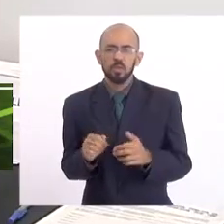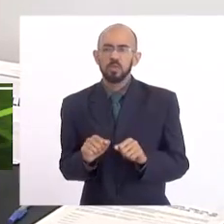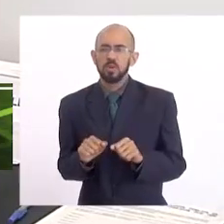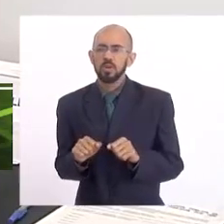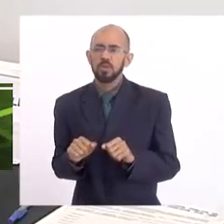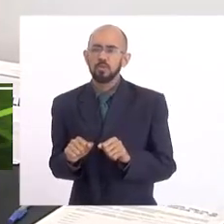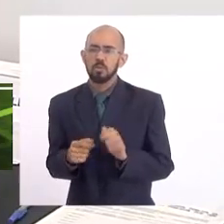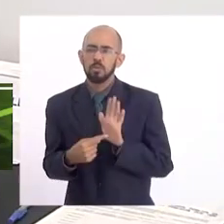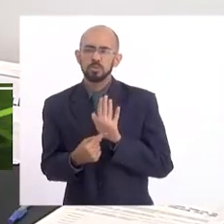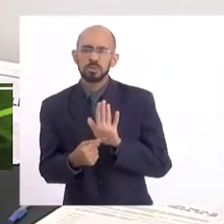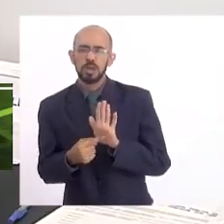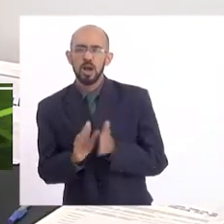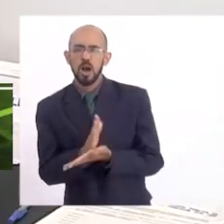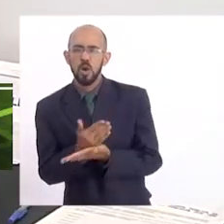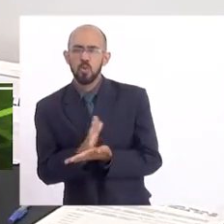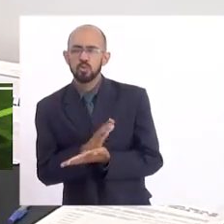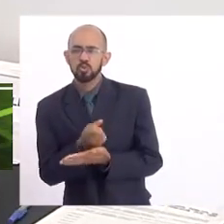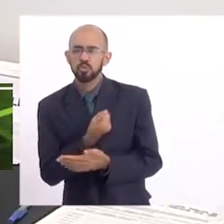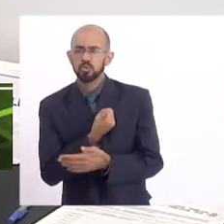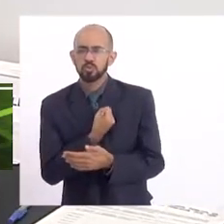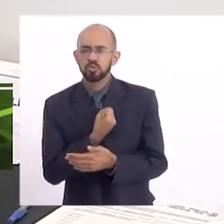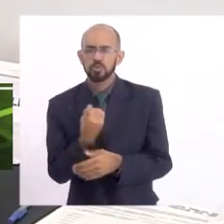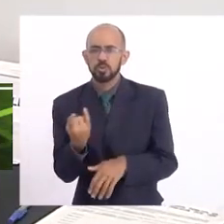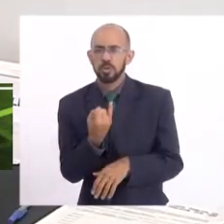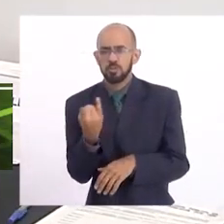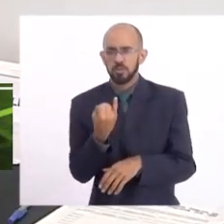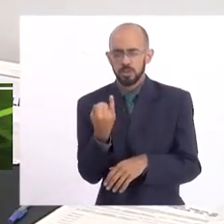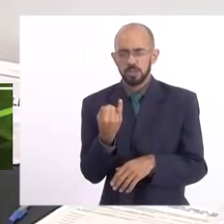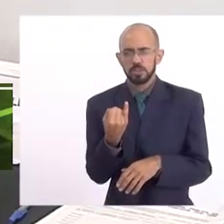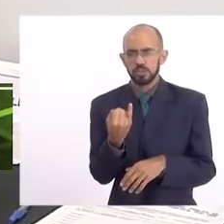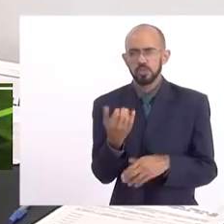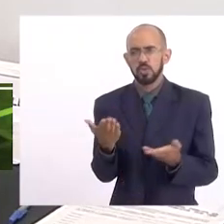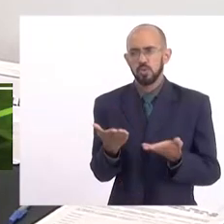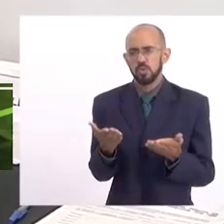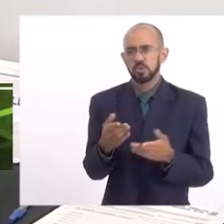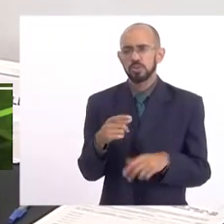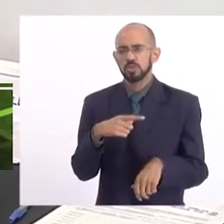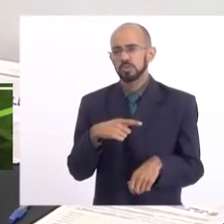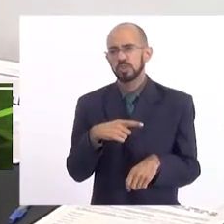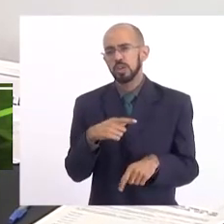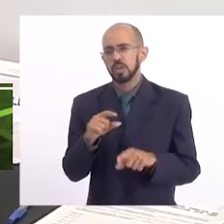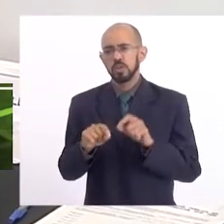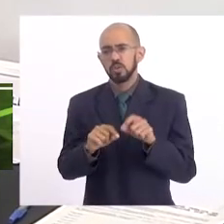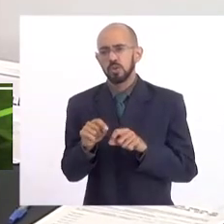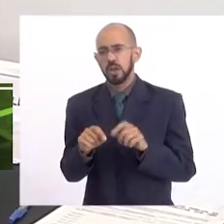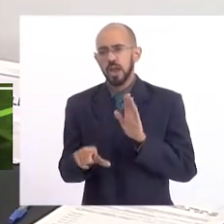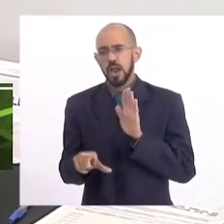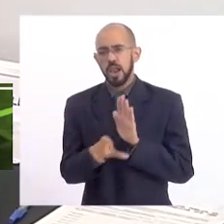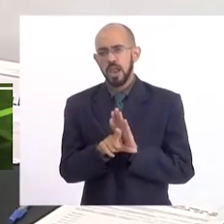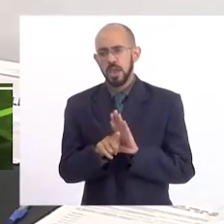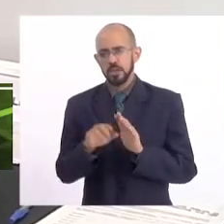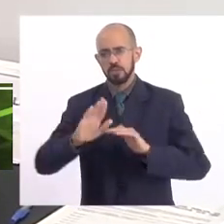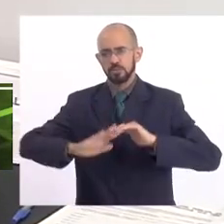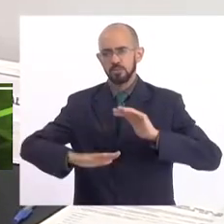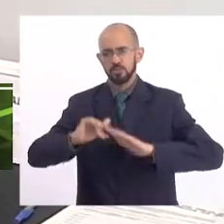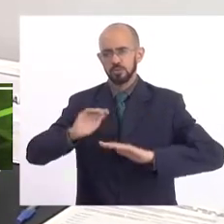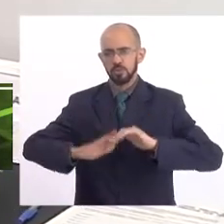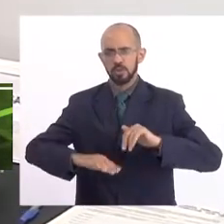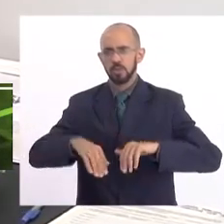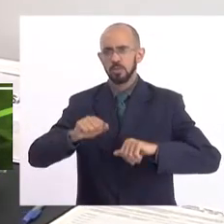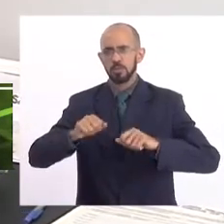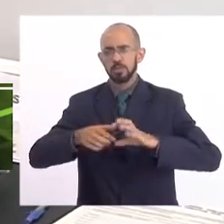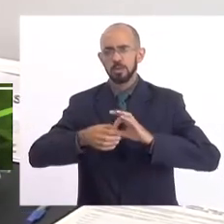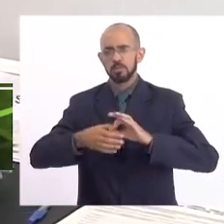alguns números, né? Sempre que a gente vai fazer um debate, é importante trazer números. Hoje a gente tem, a nossa lei de carreira permite